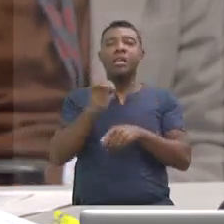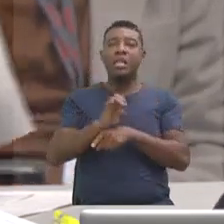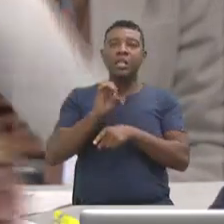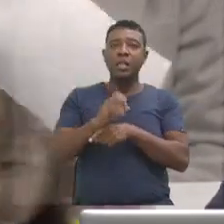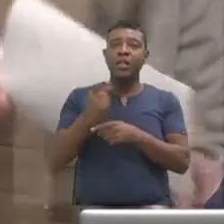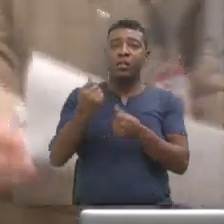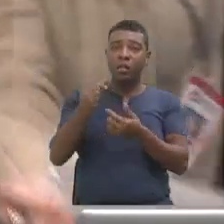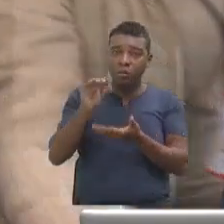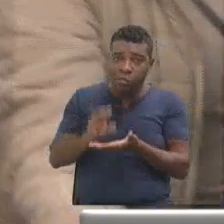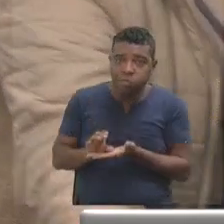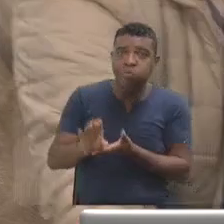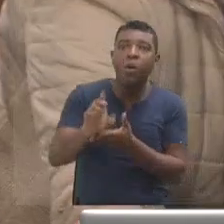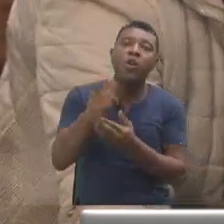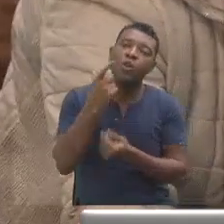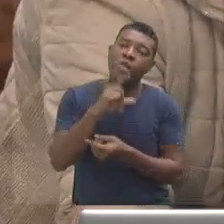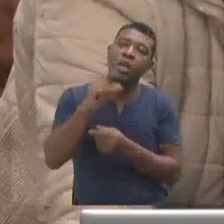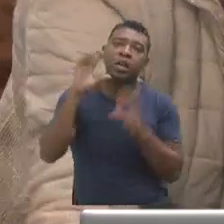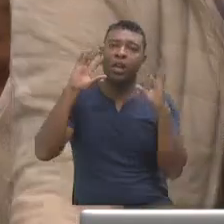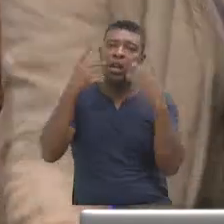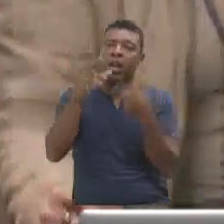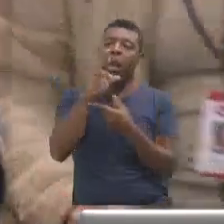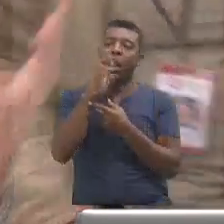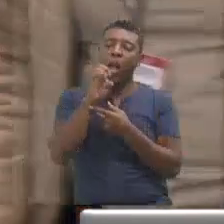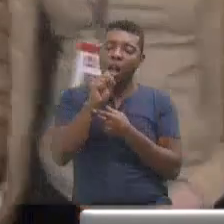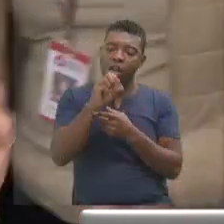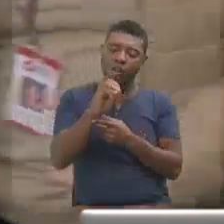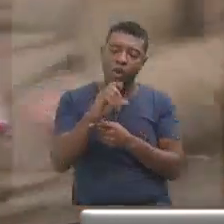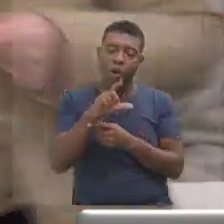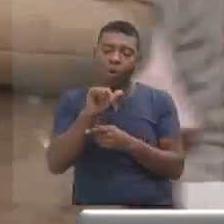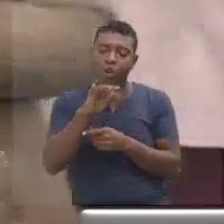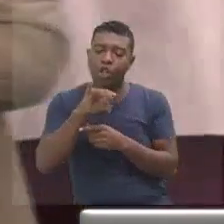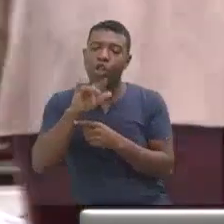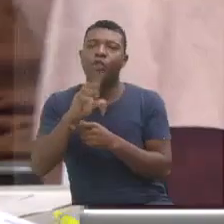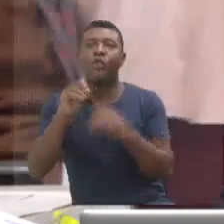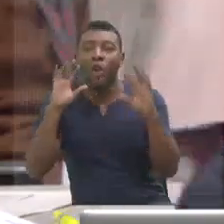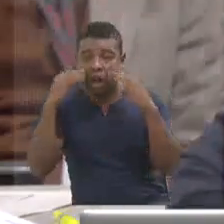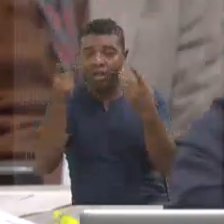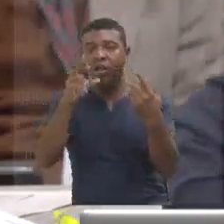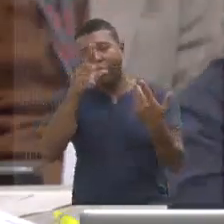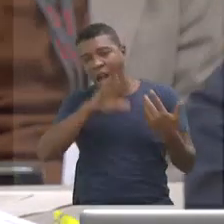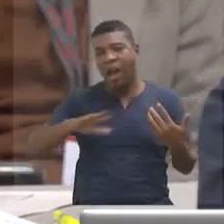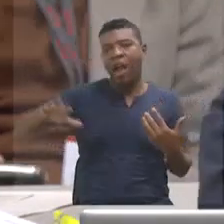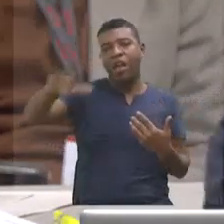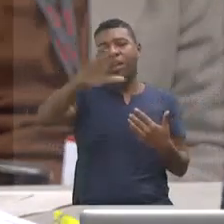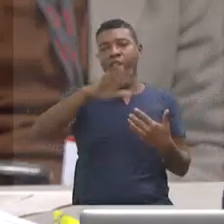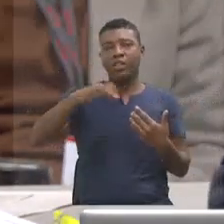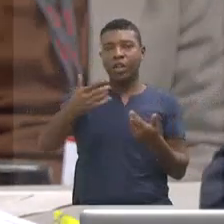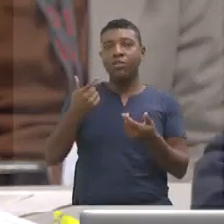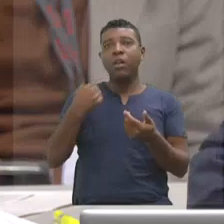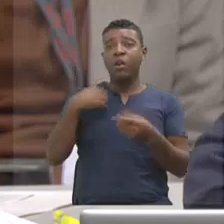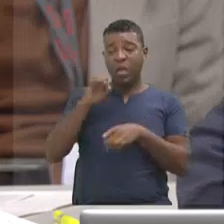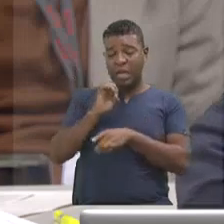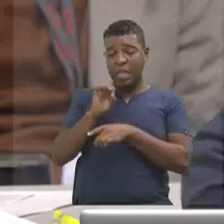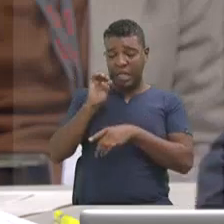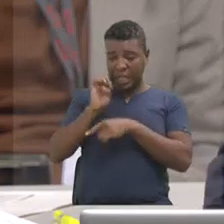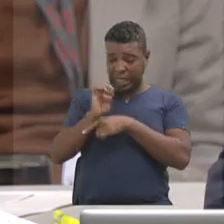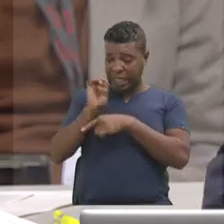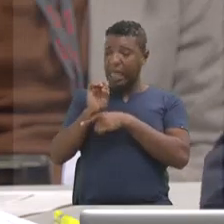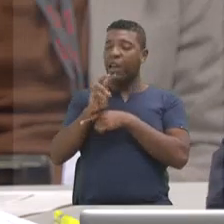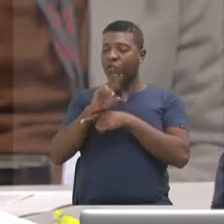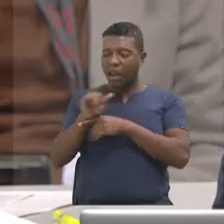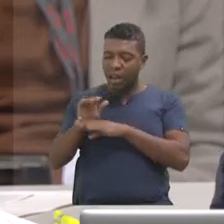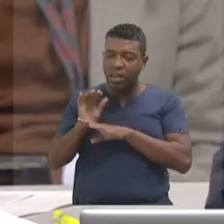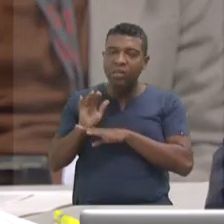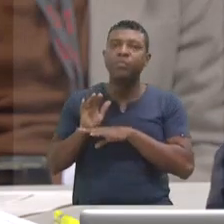esse hospital se torne resolutivo e sai e resolva toda a região e Então conte com o estado no vetor note